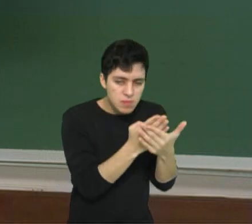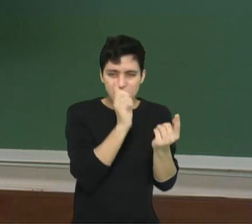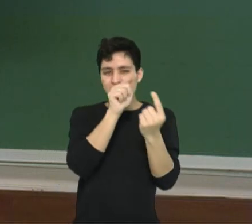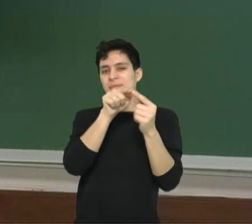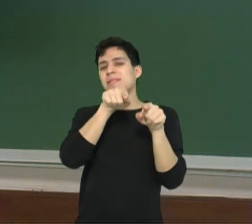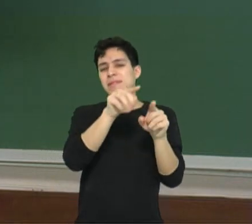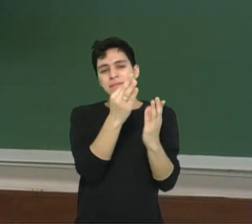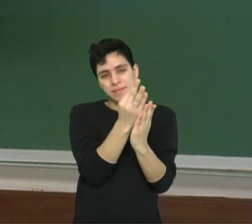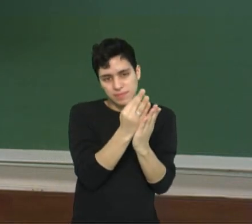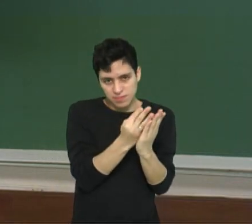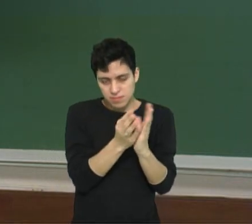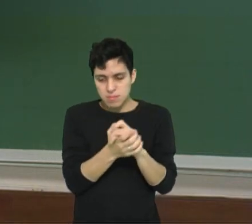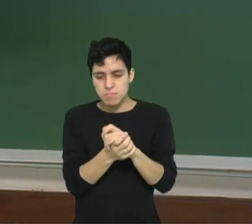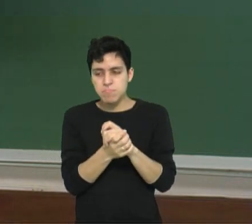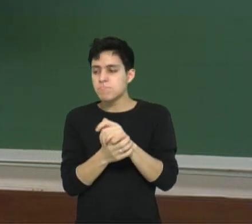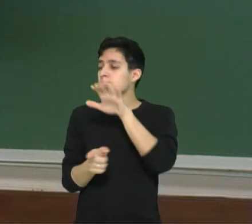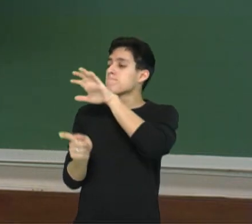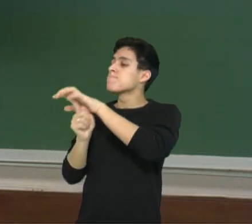da plantação também.